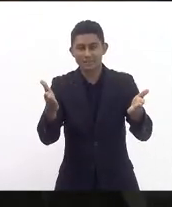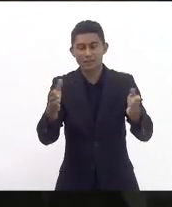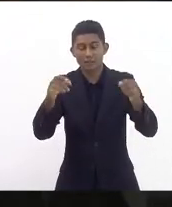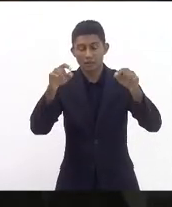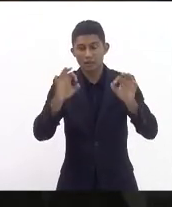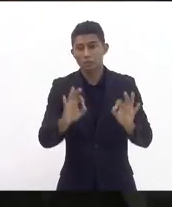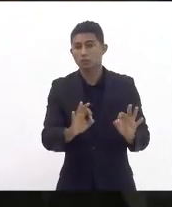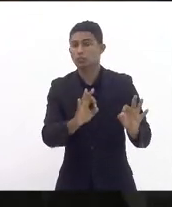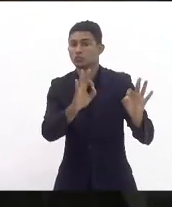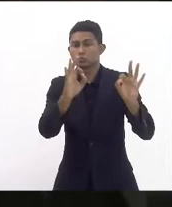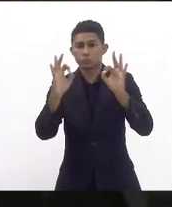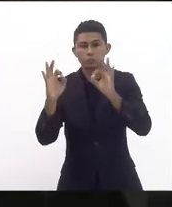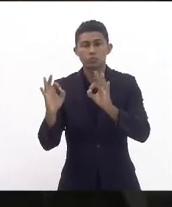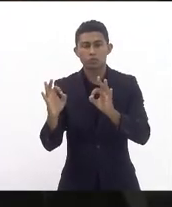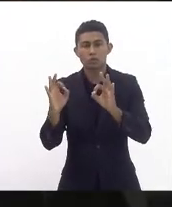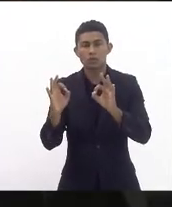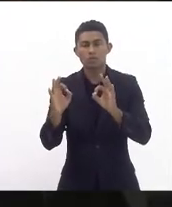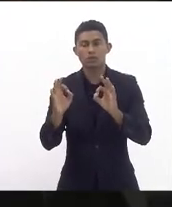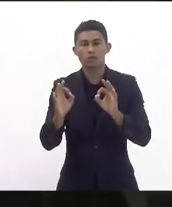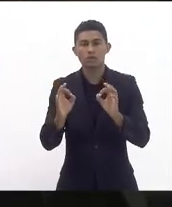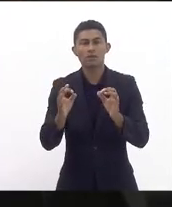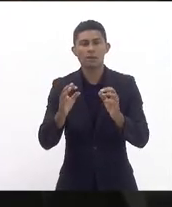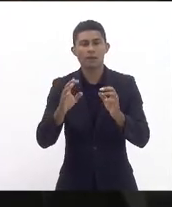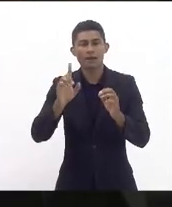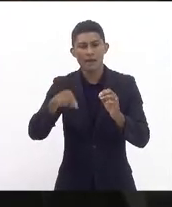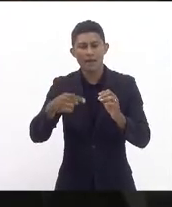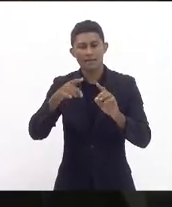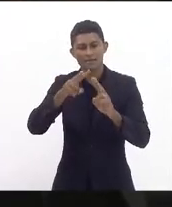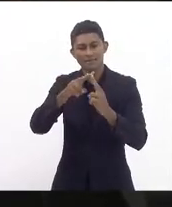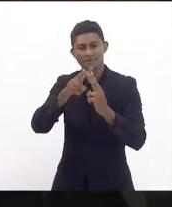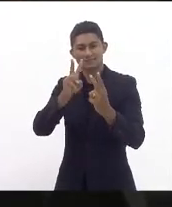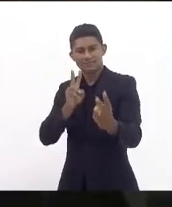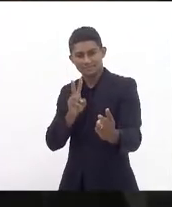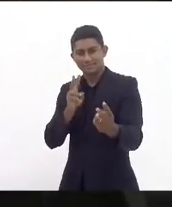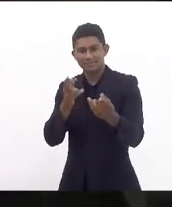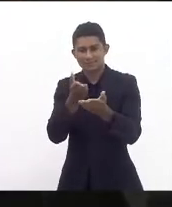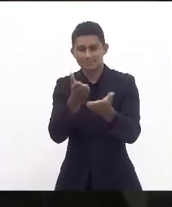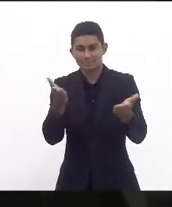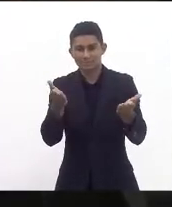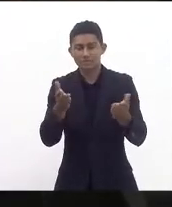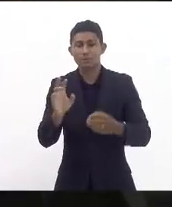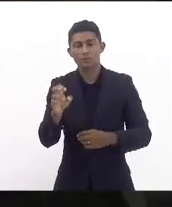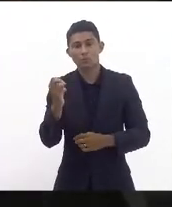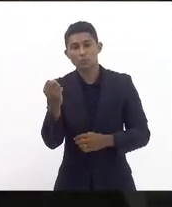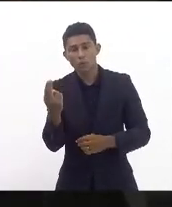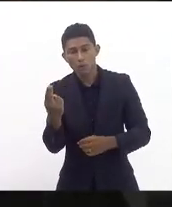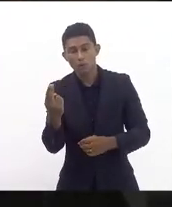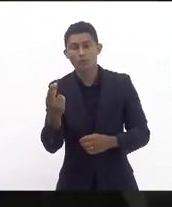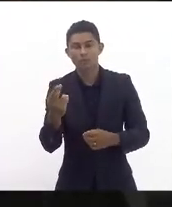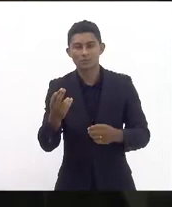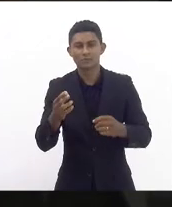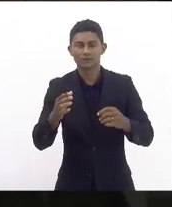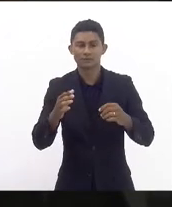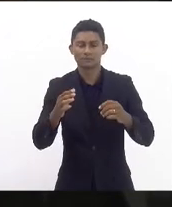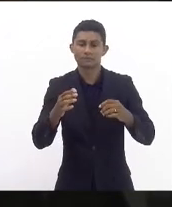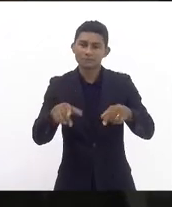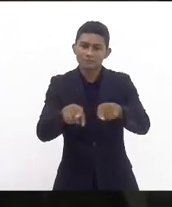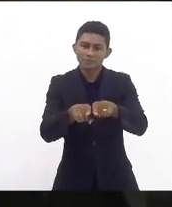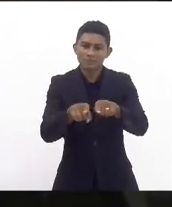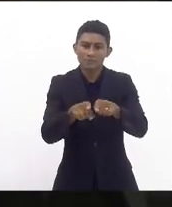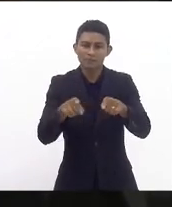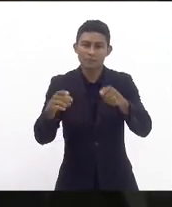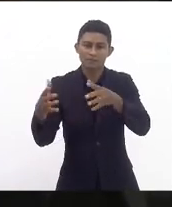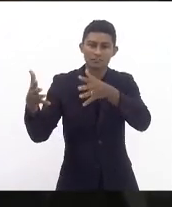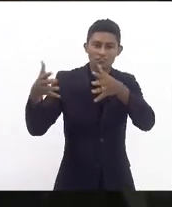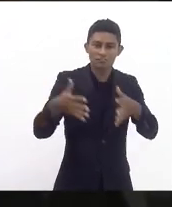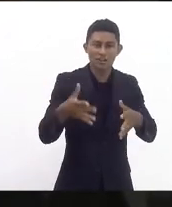assistem por via remota ou até mesmo chegando